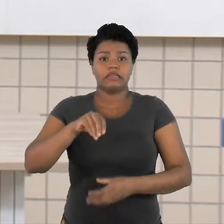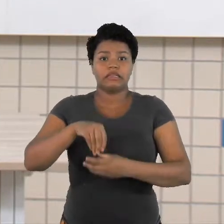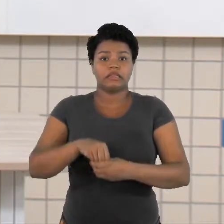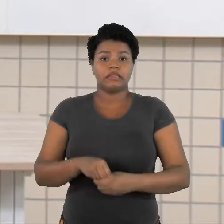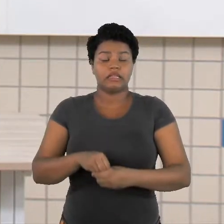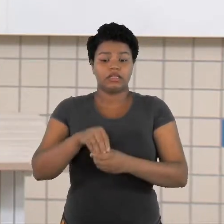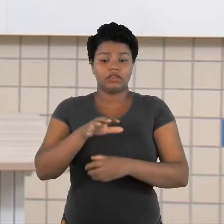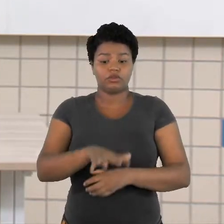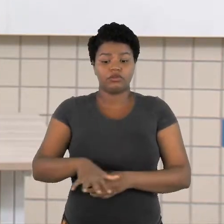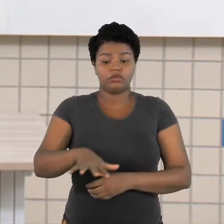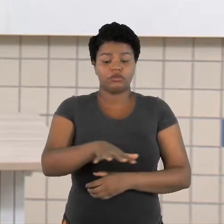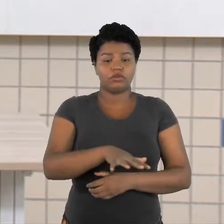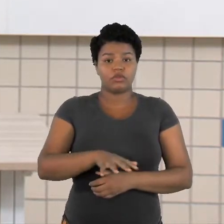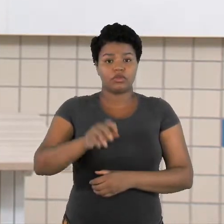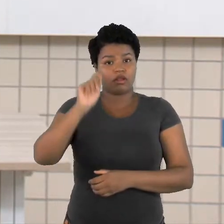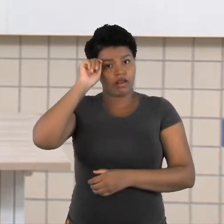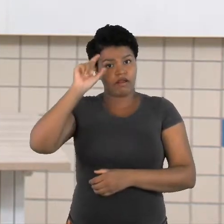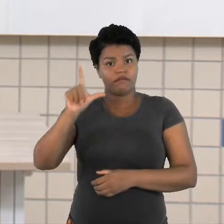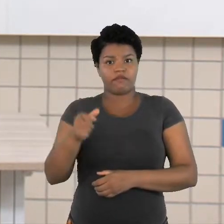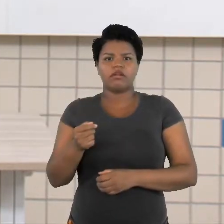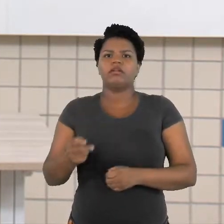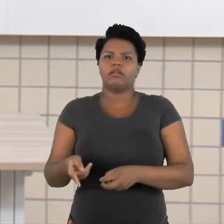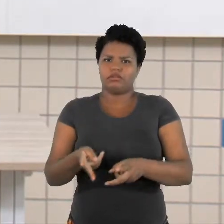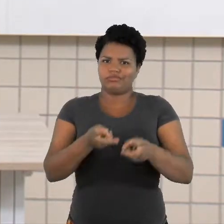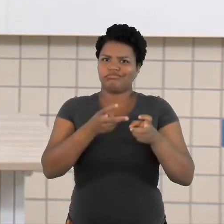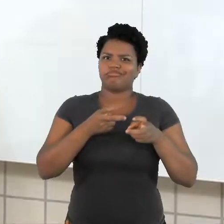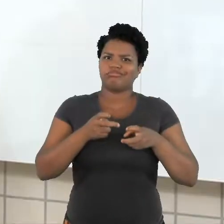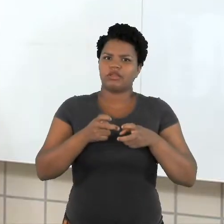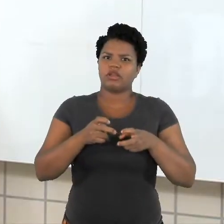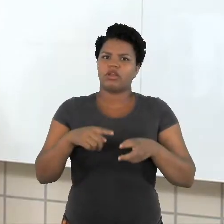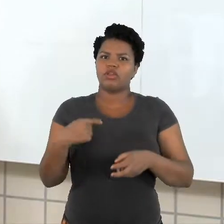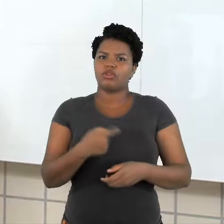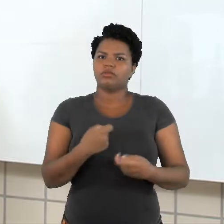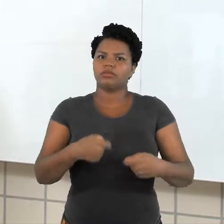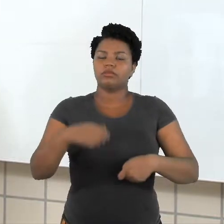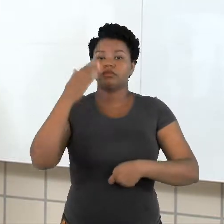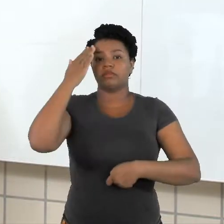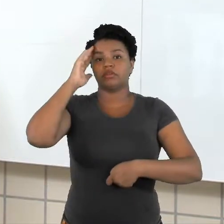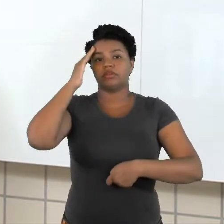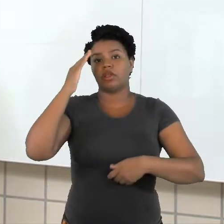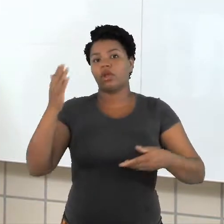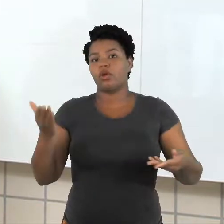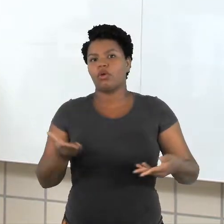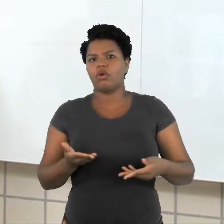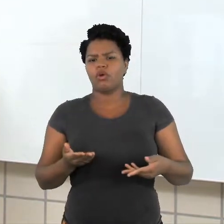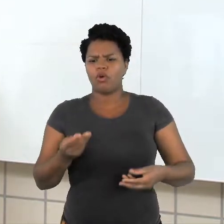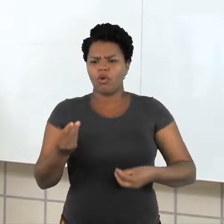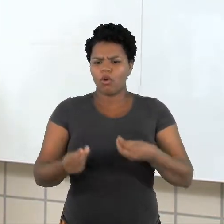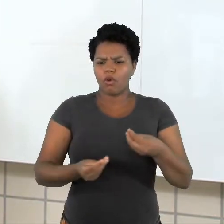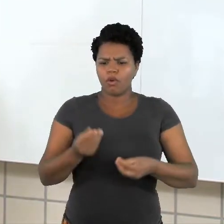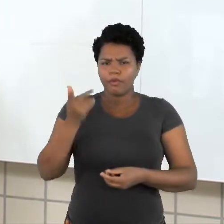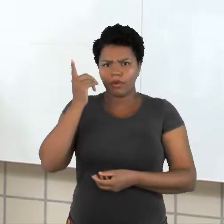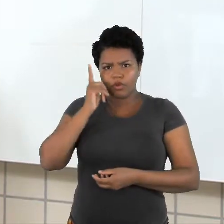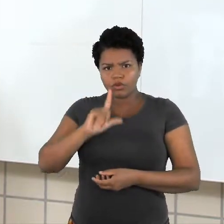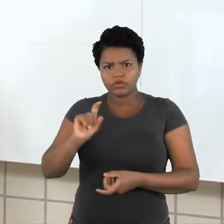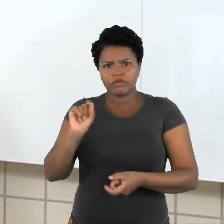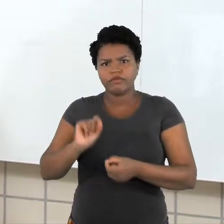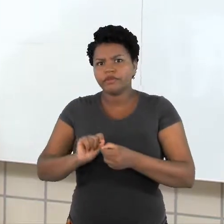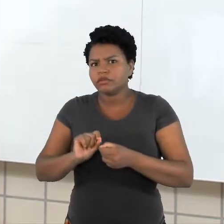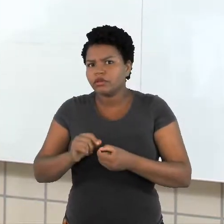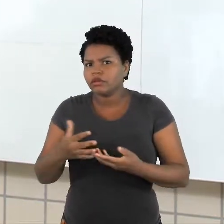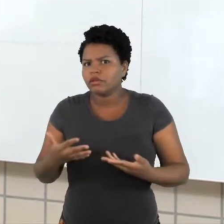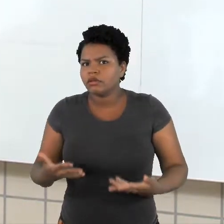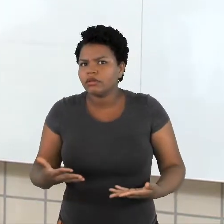eram explorados. O que nós precisamos entender hoje, como que eles conseguiram fazer isso,